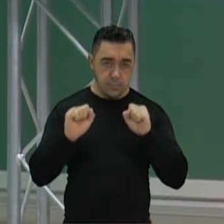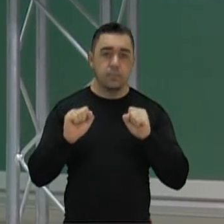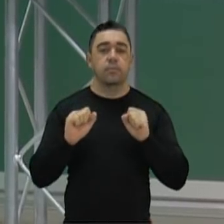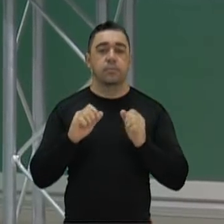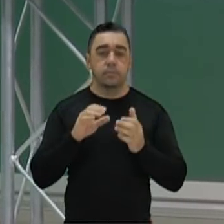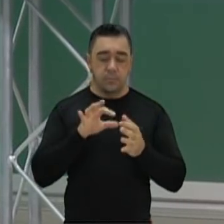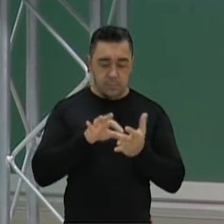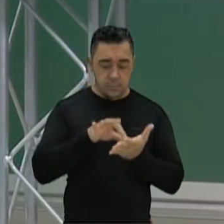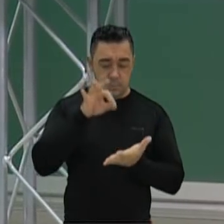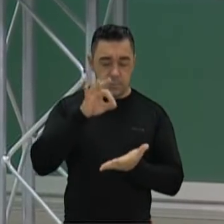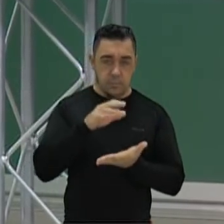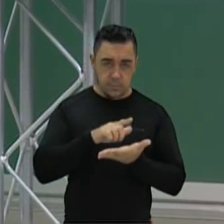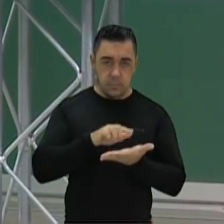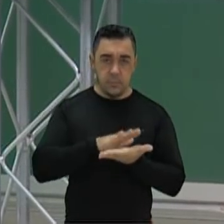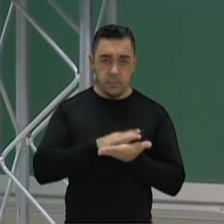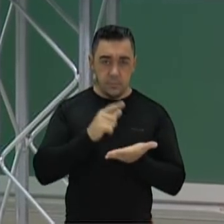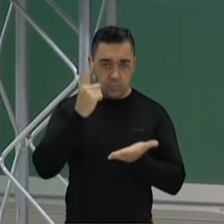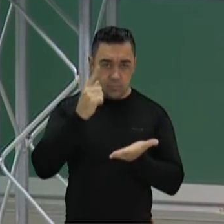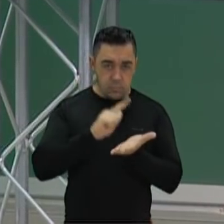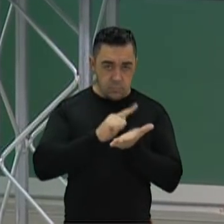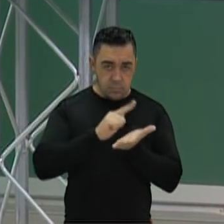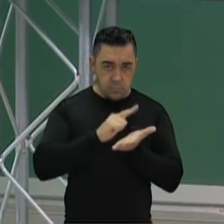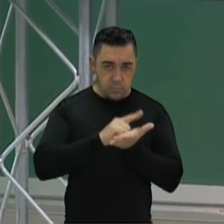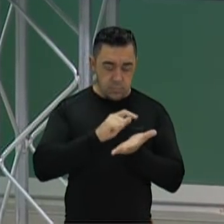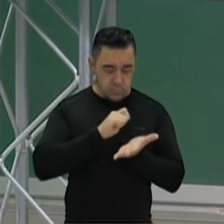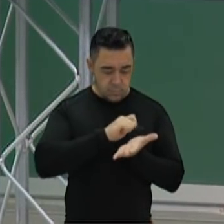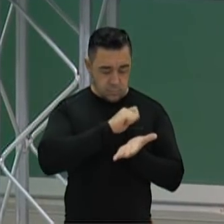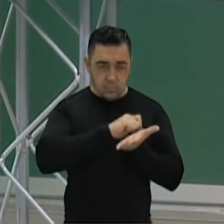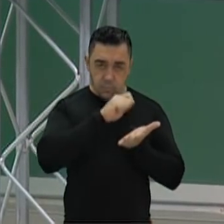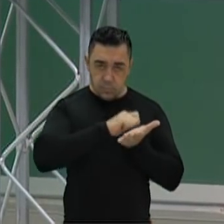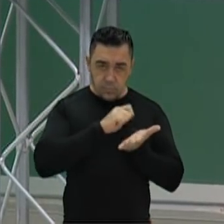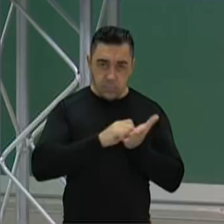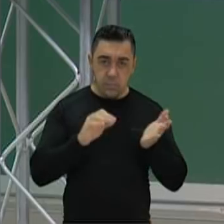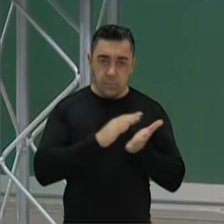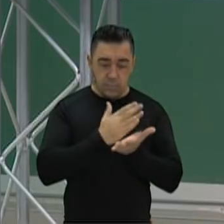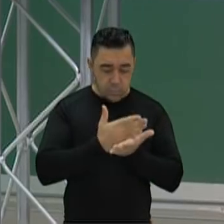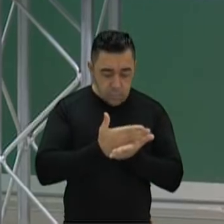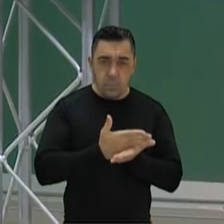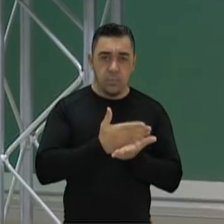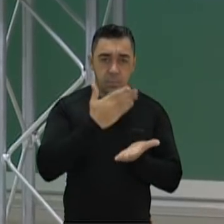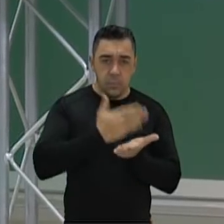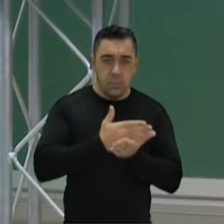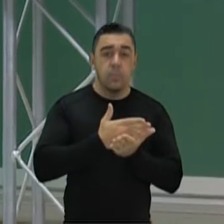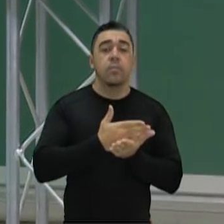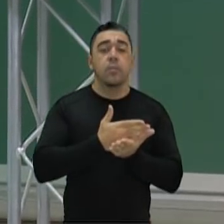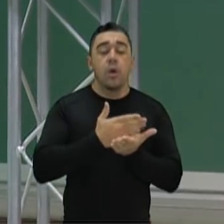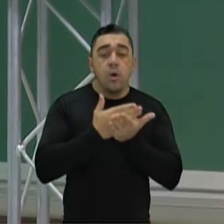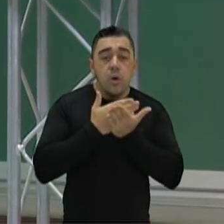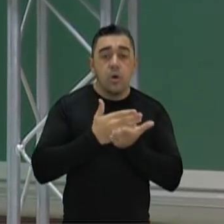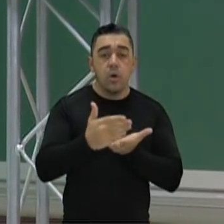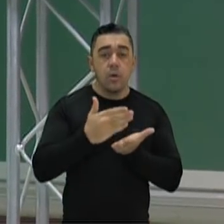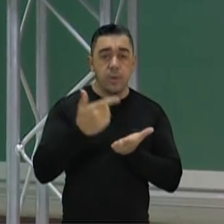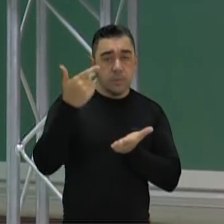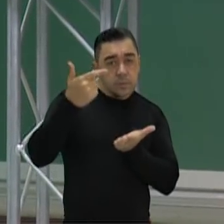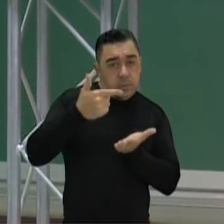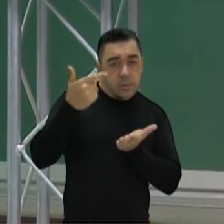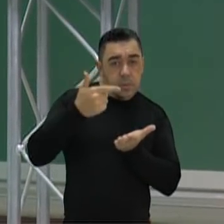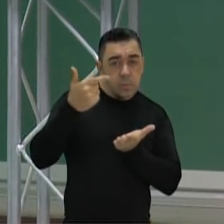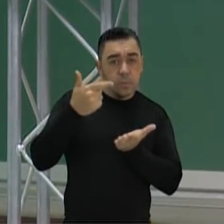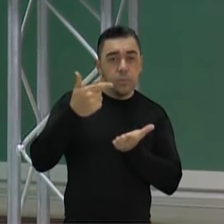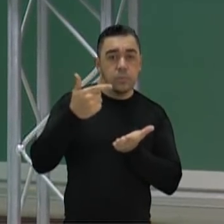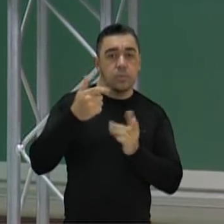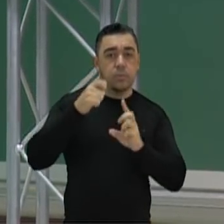separe uma folha do caderninho, a última folha que você anotou do seu caderno, e você separe uma folha para fazer a abertura do segundo